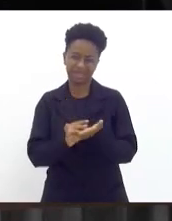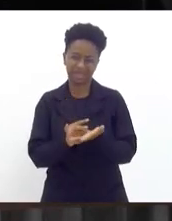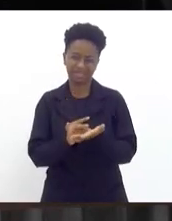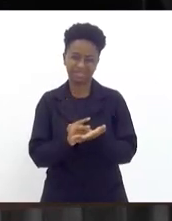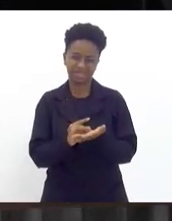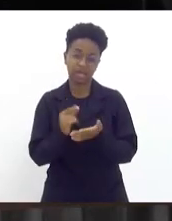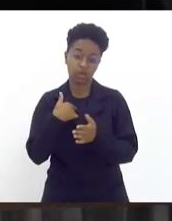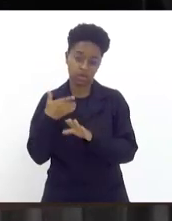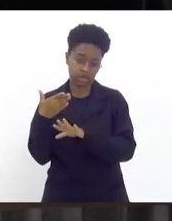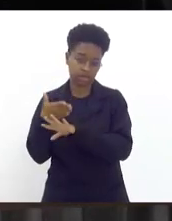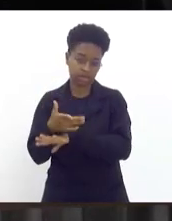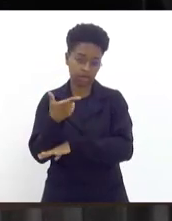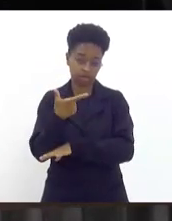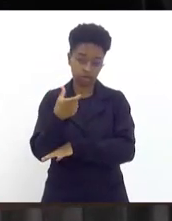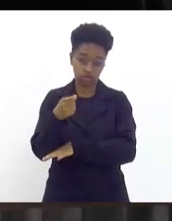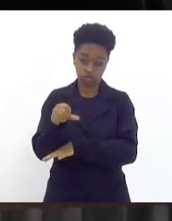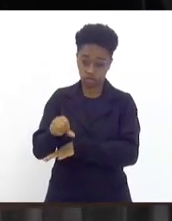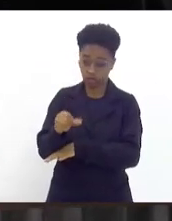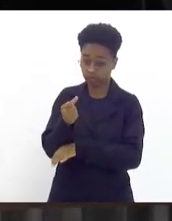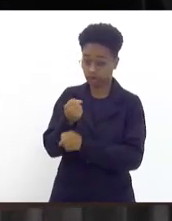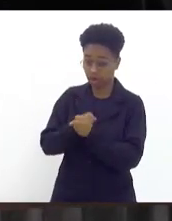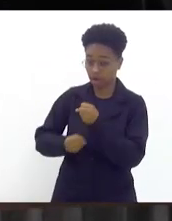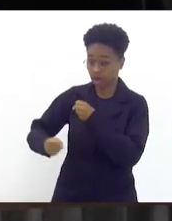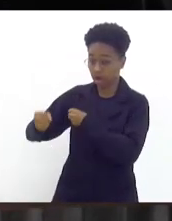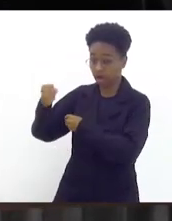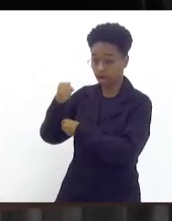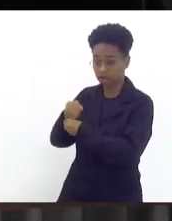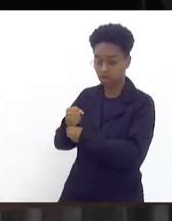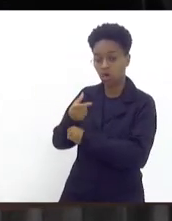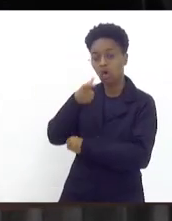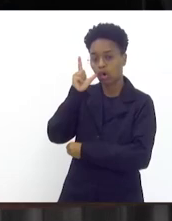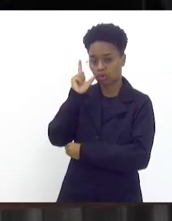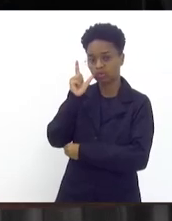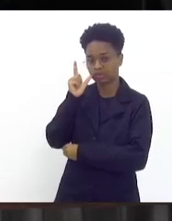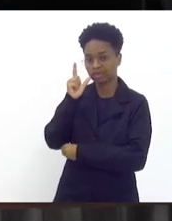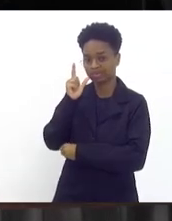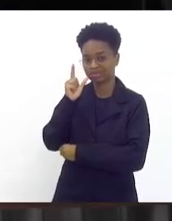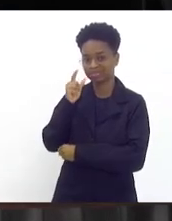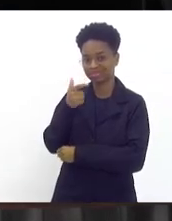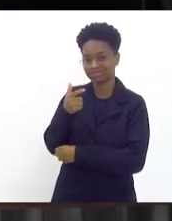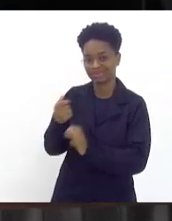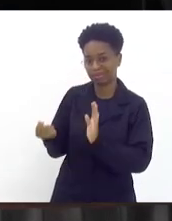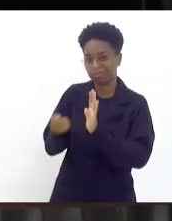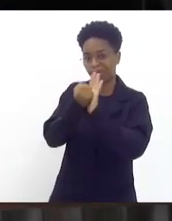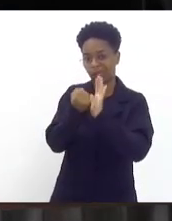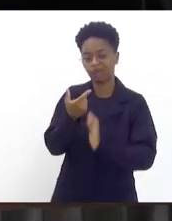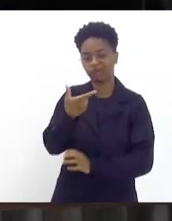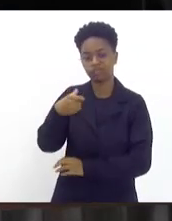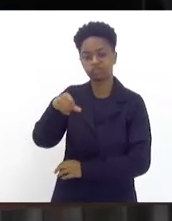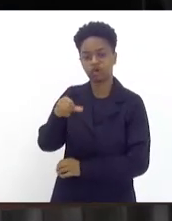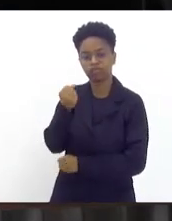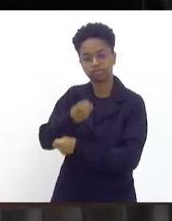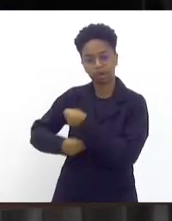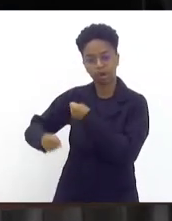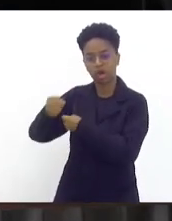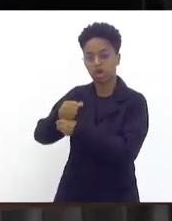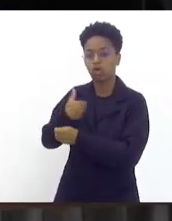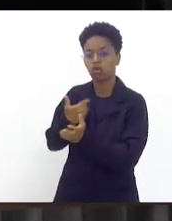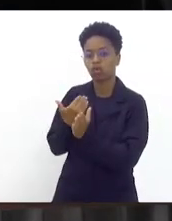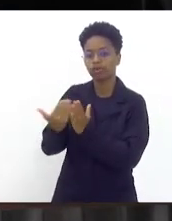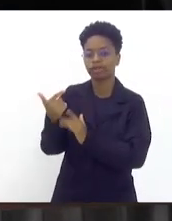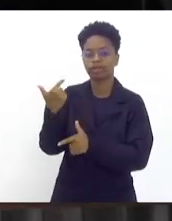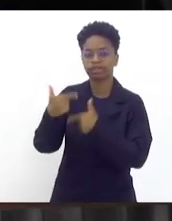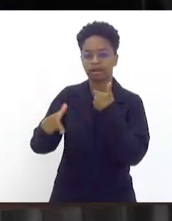entrei a 29 anos atrás ontem completou 29 anos atrás que eu entrei no serviço público